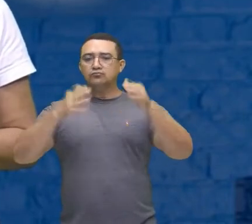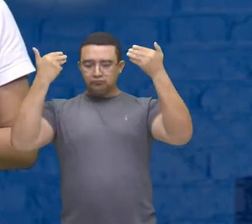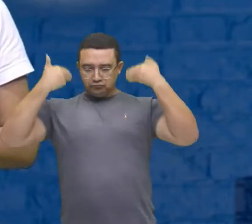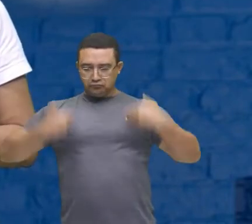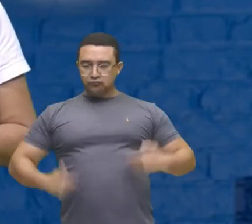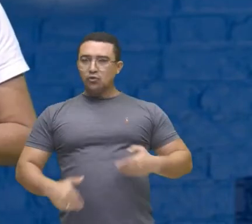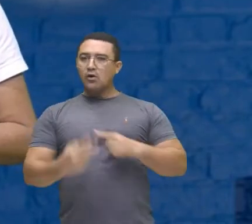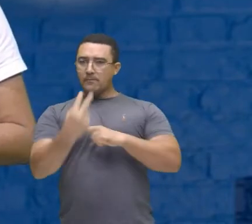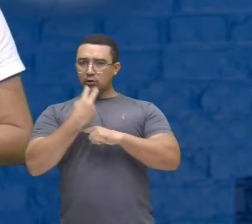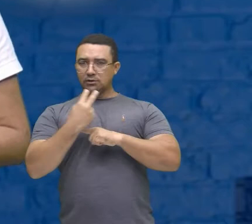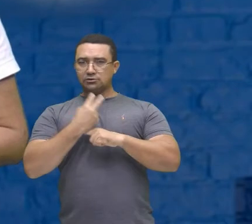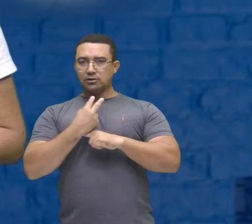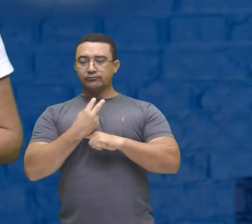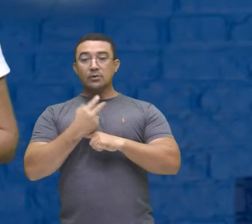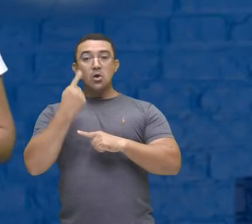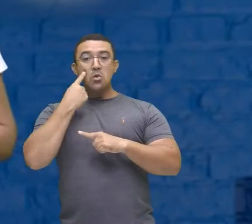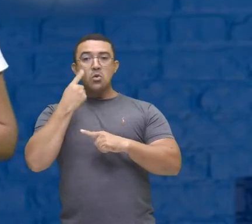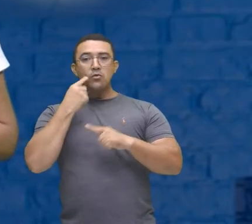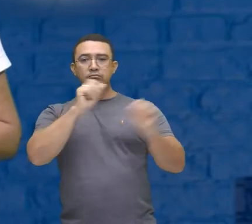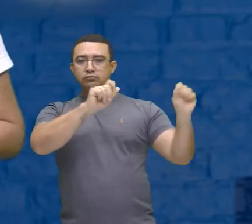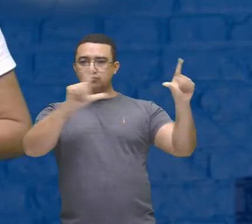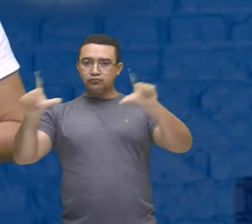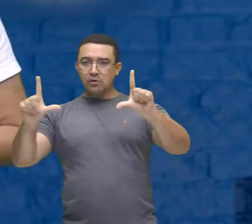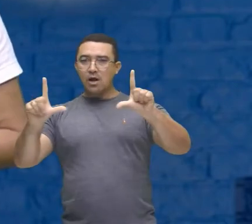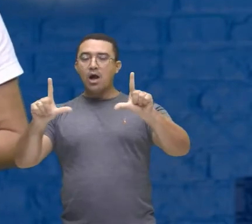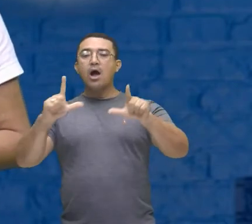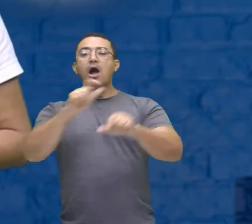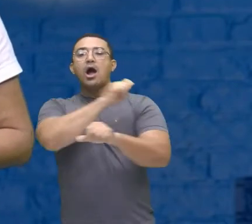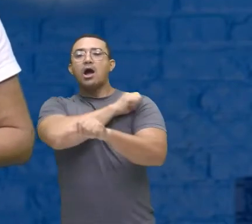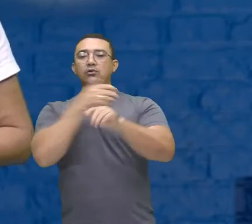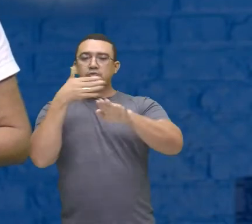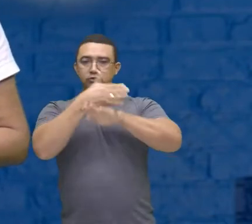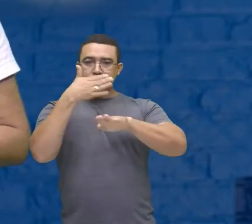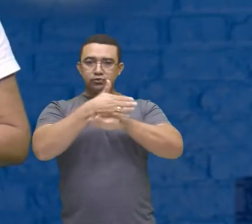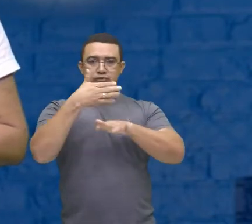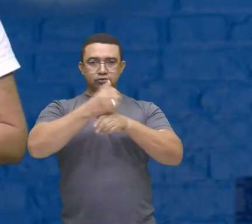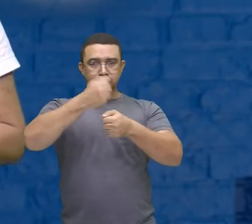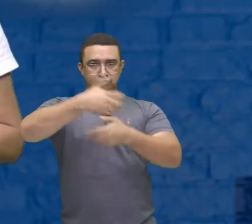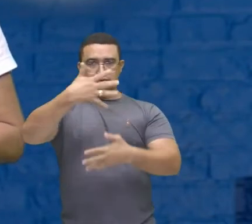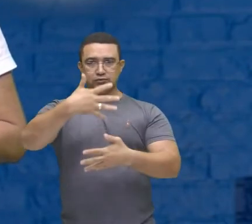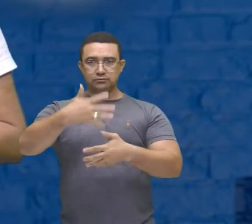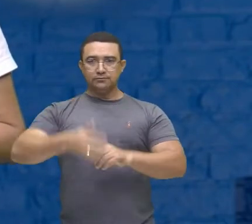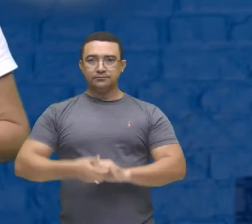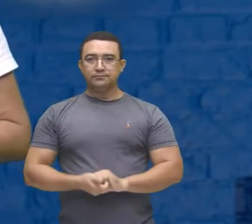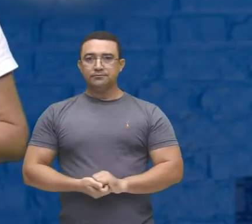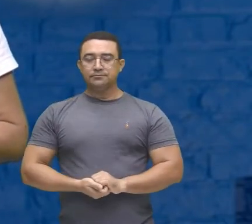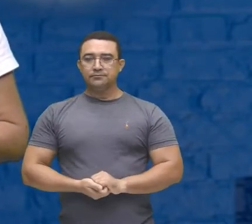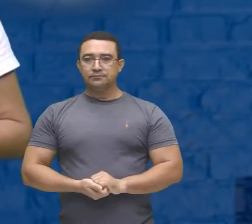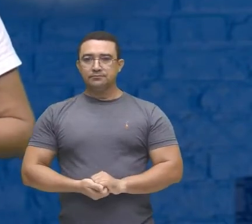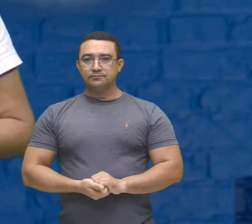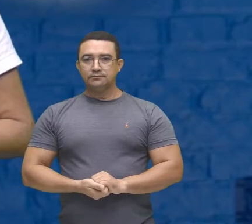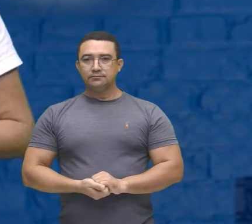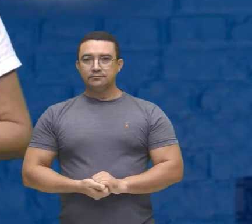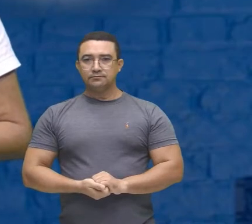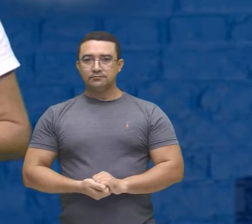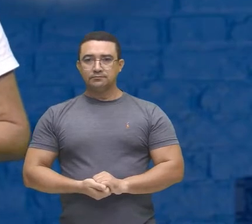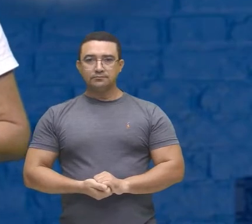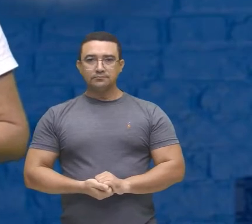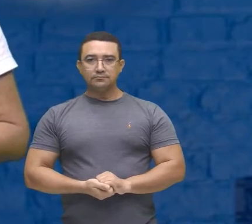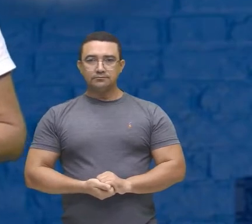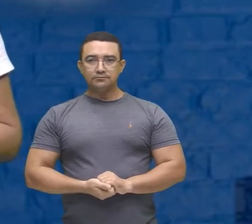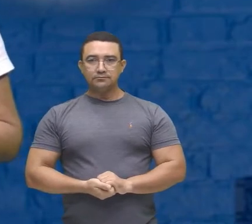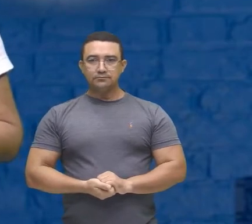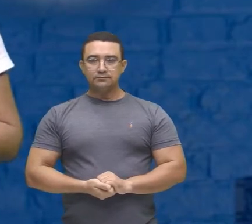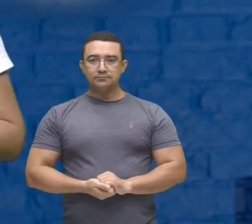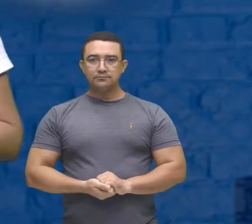quero ver as participações na tela, eu quero saber quem são os alunos que estão enviando suas perguntas. Vamos colocar aqui na tela. quem são os